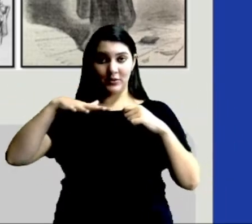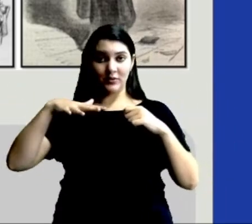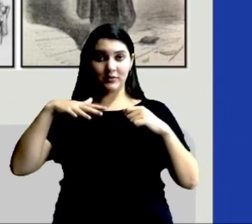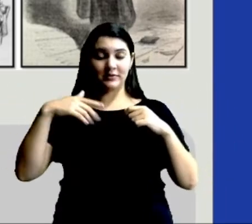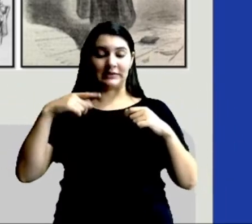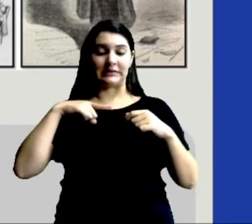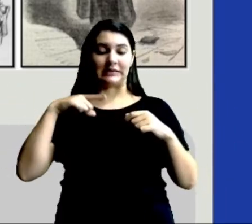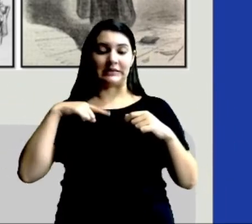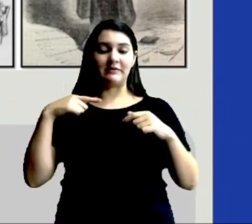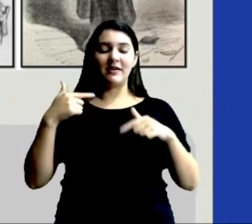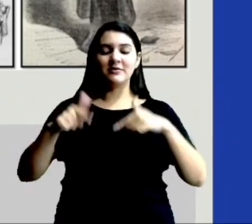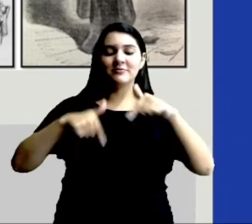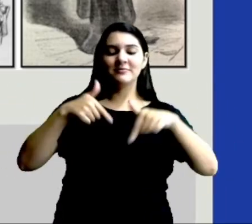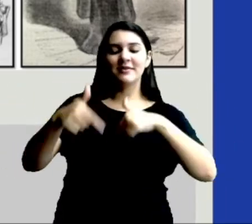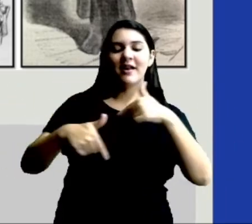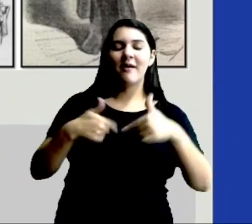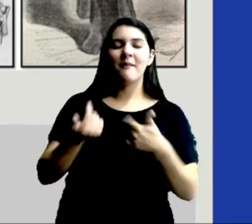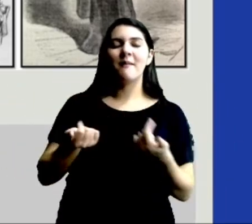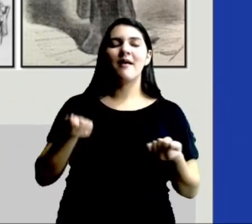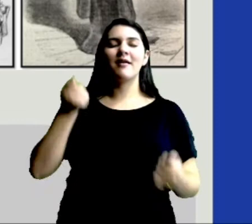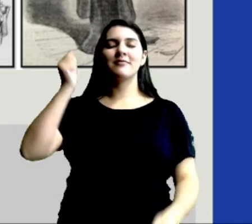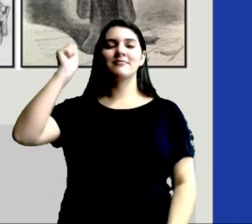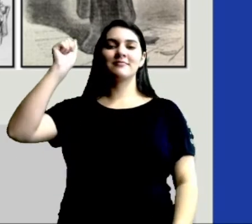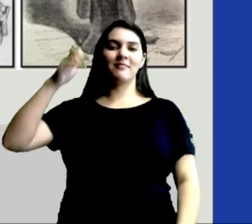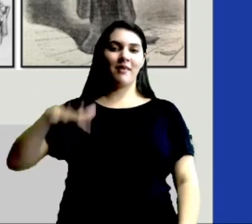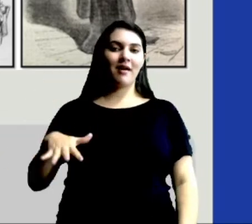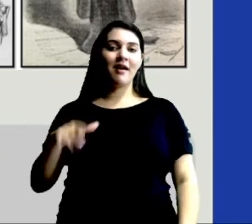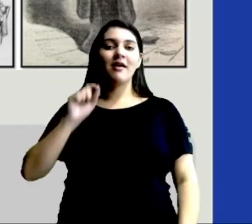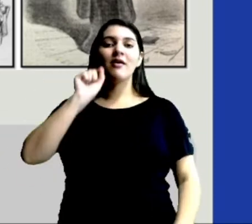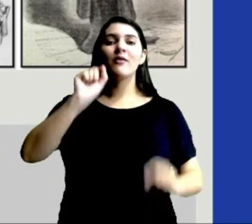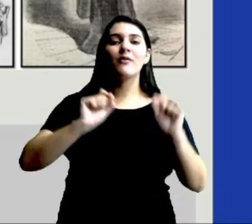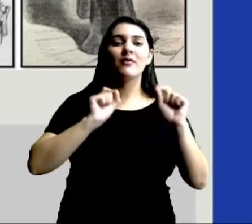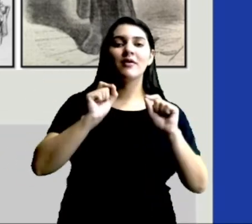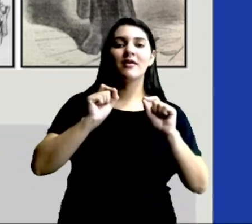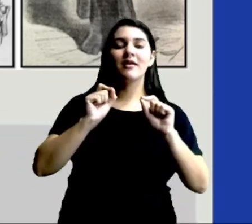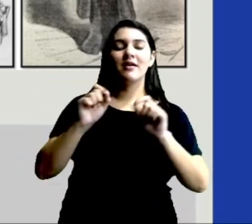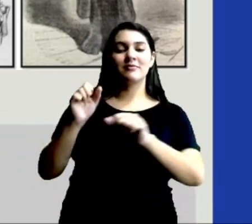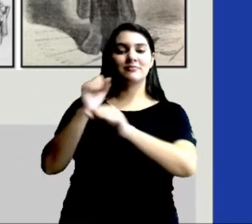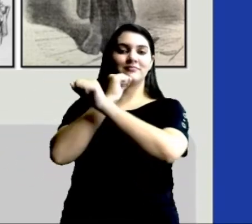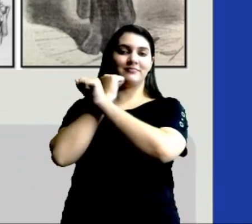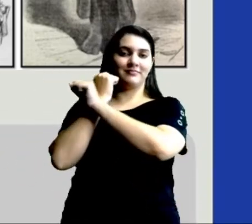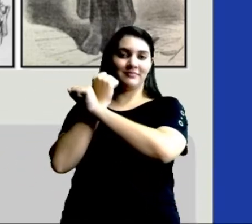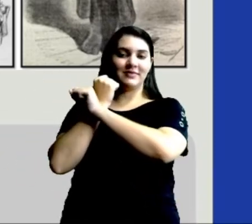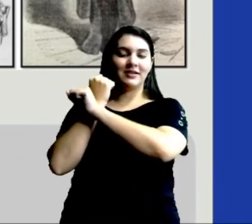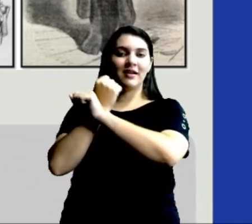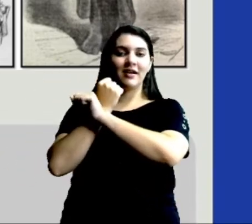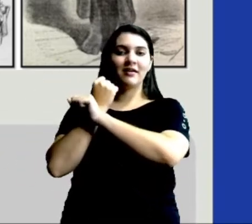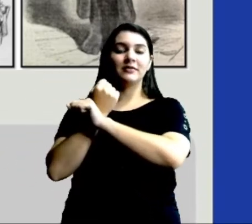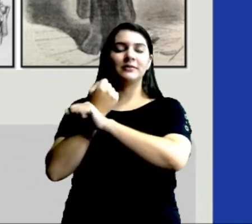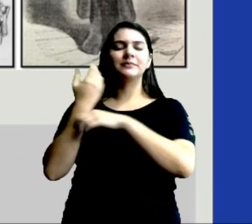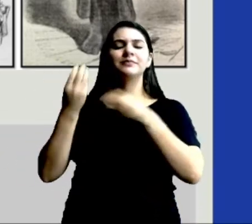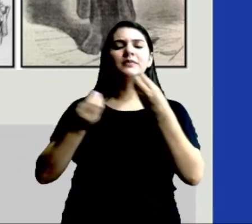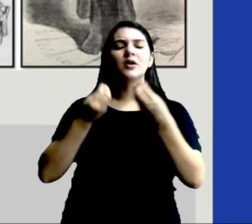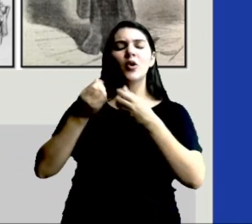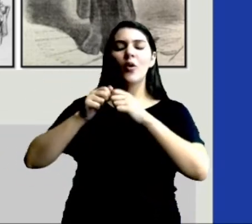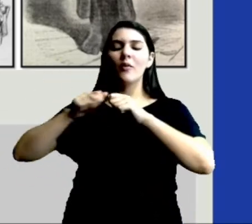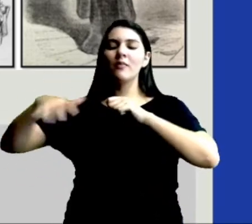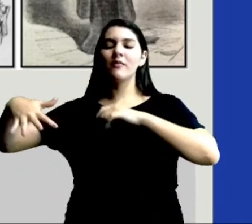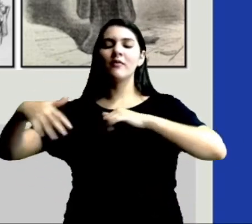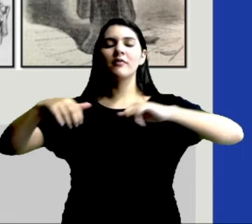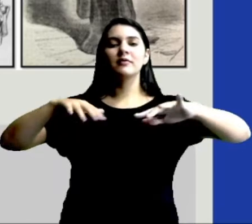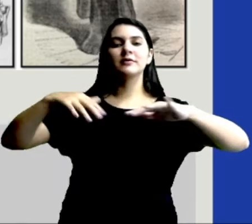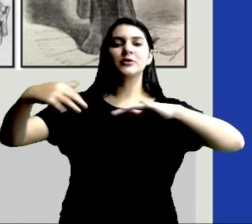essa mão de obra barata, né, que seriam os escravos. A distribuição dos escravos nas Américas, como